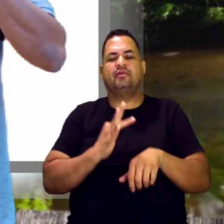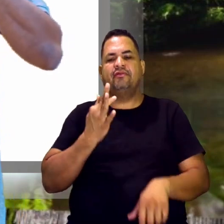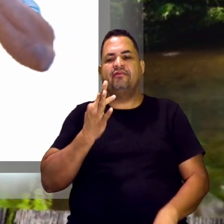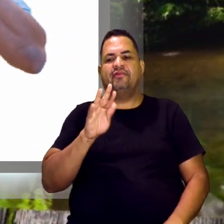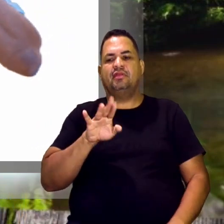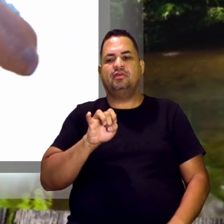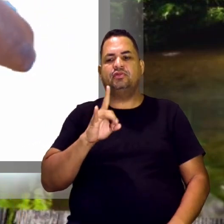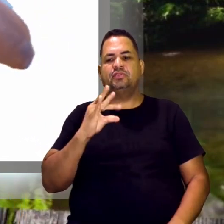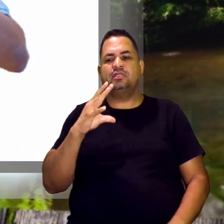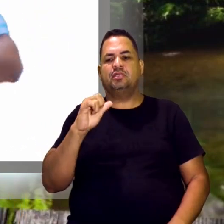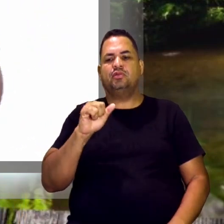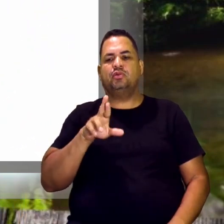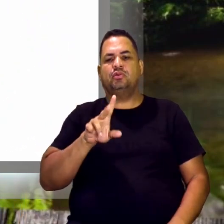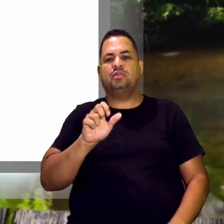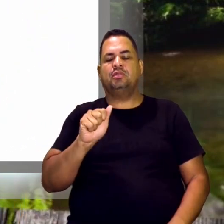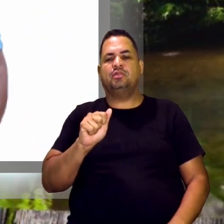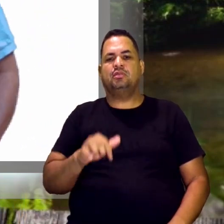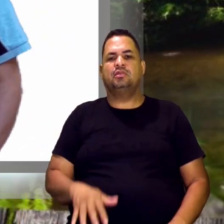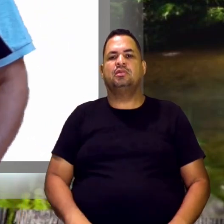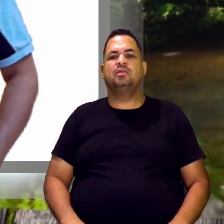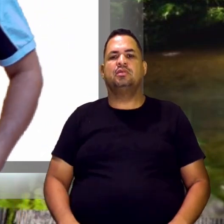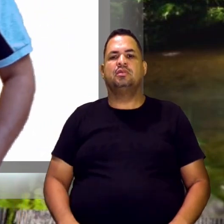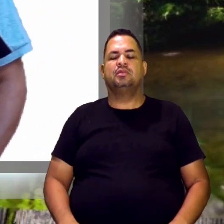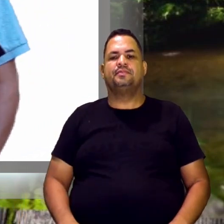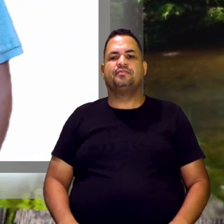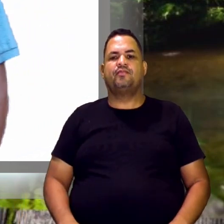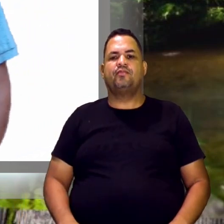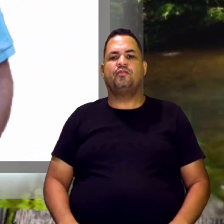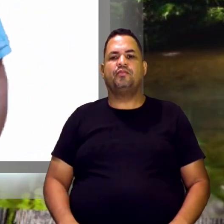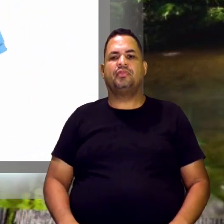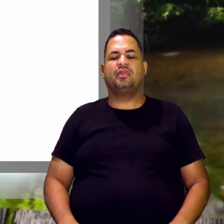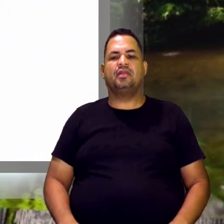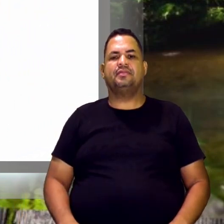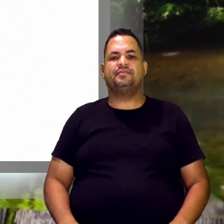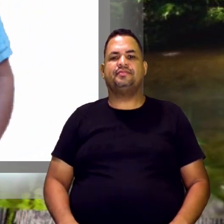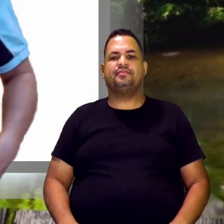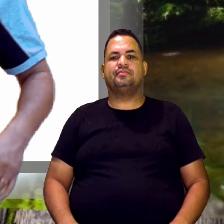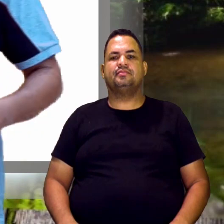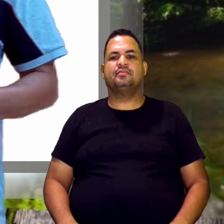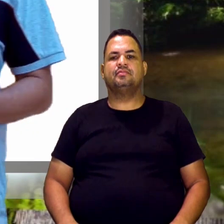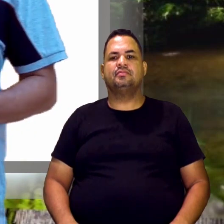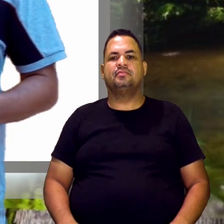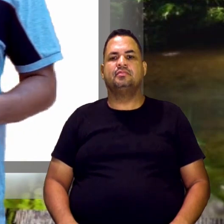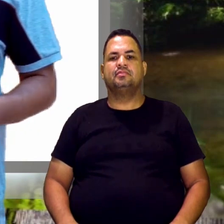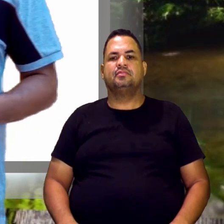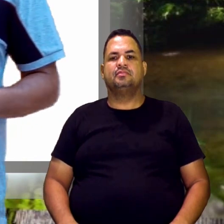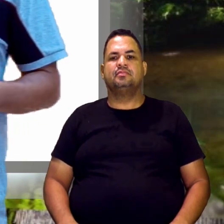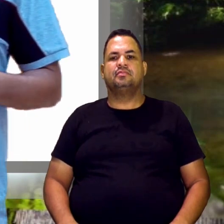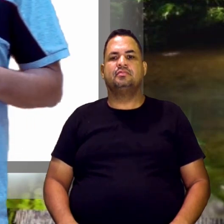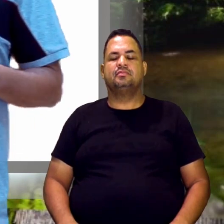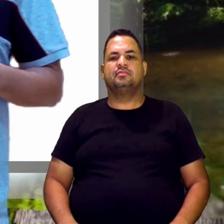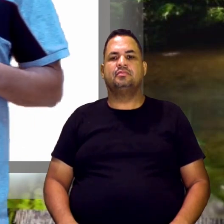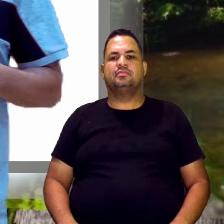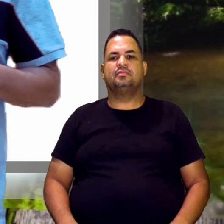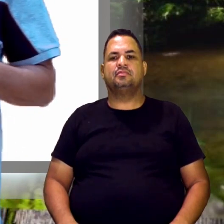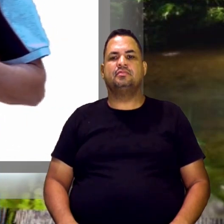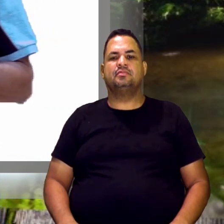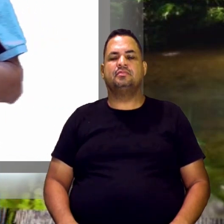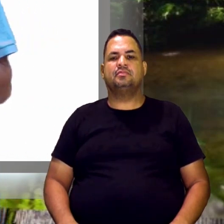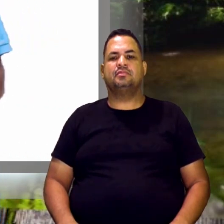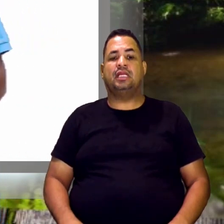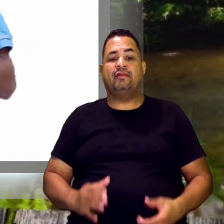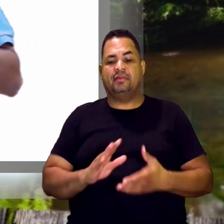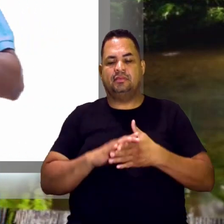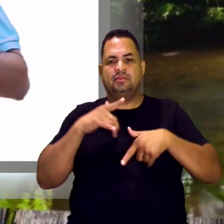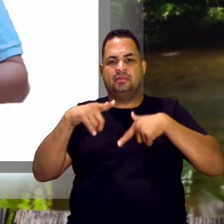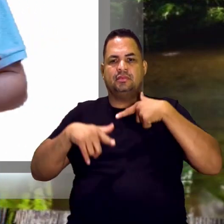doença. Agora está me fugindo a cabeça. Mas eu tenho quase certeza que é fenilcetanúria. Ela vai o quê? Ela vai